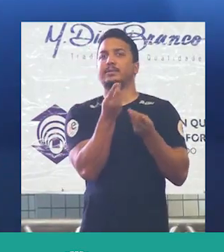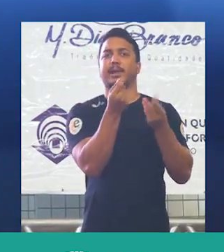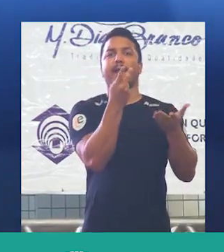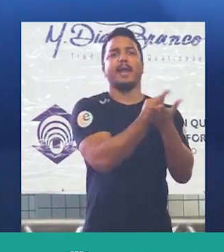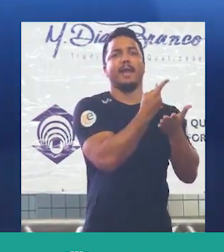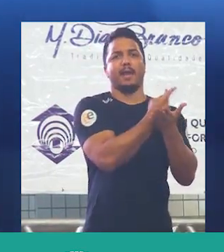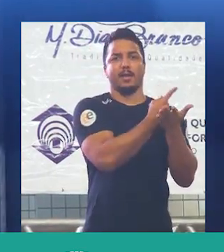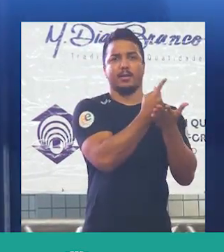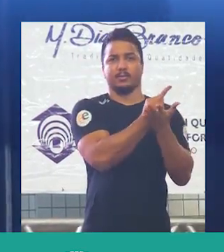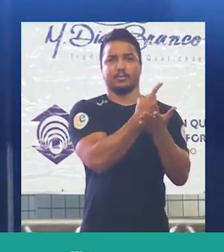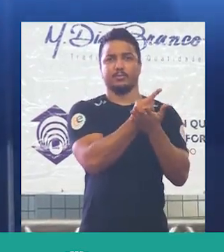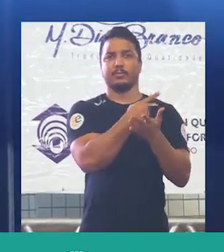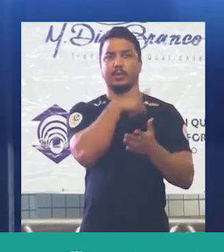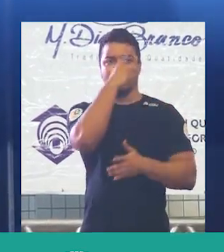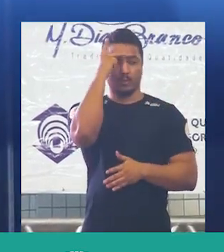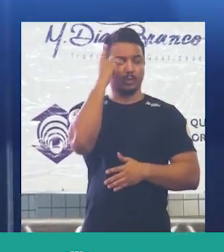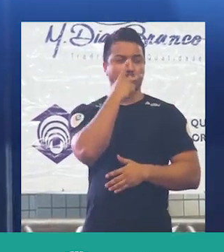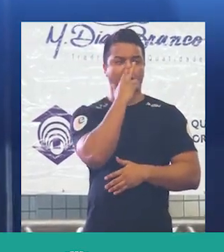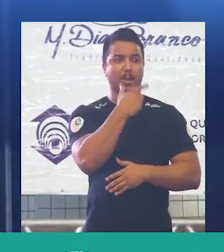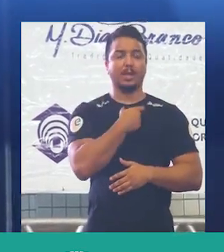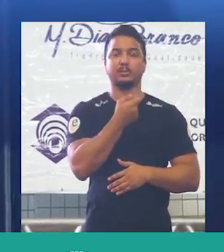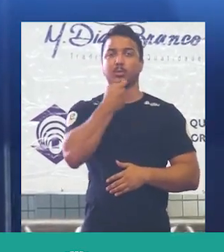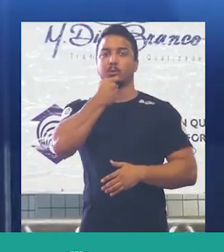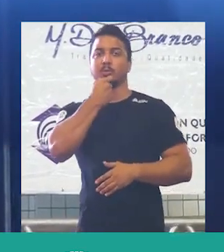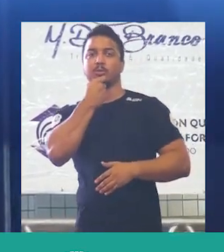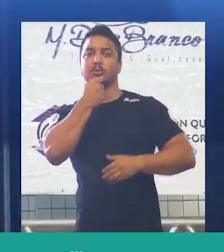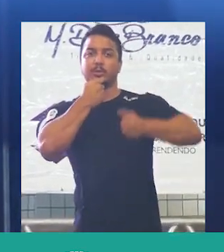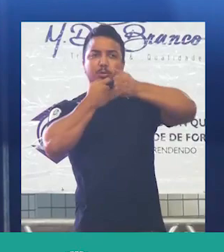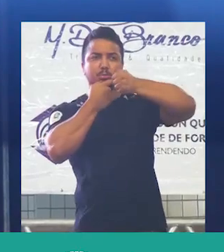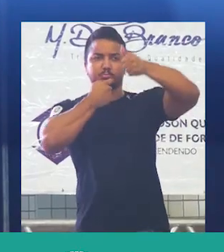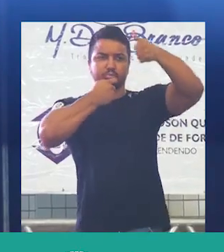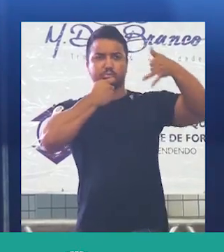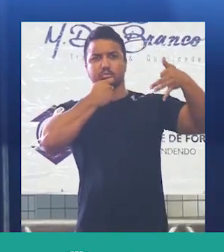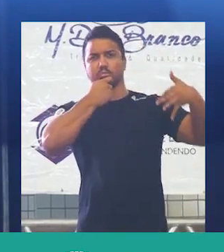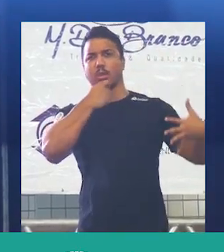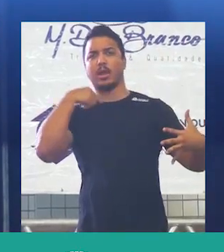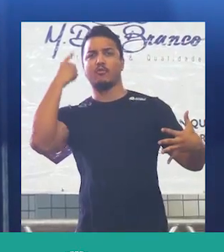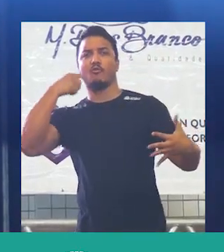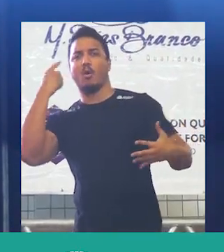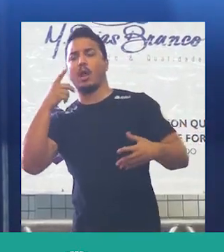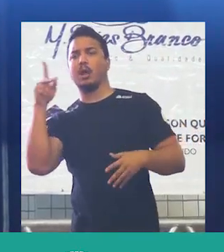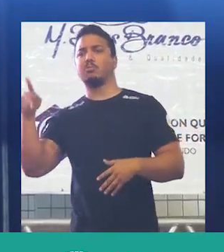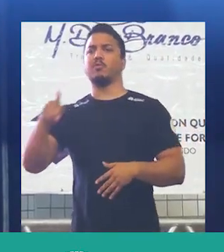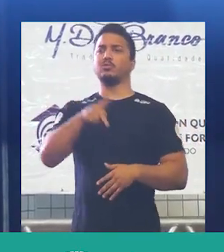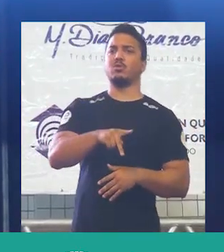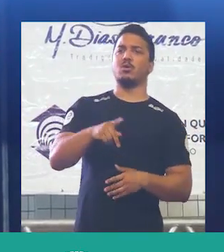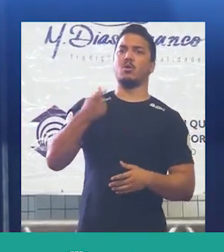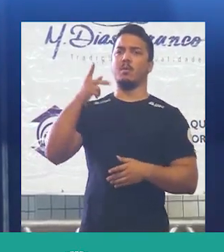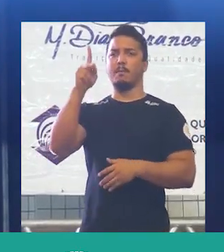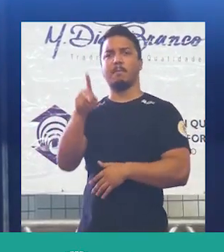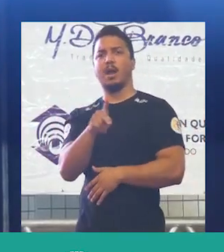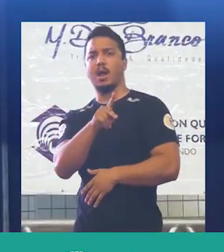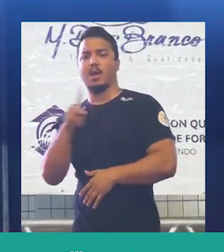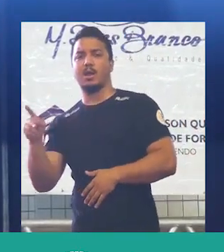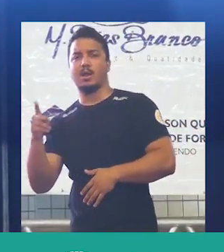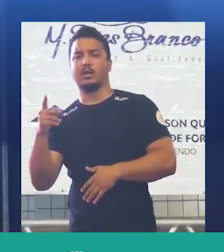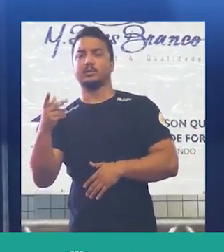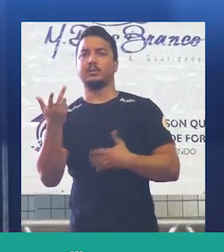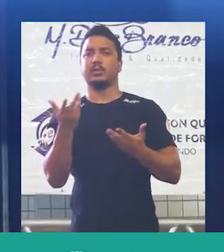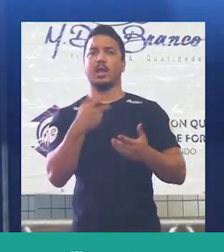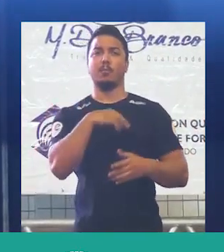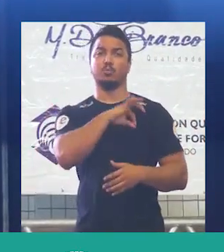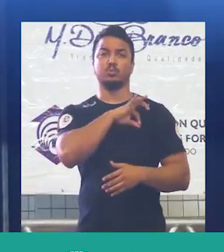injusto alguém usar um microfone desse, sendo advogado, sendo professor, sendo padre,